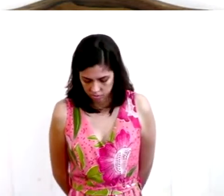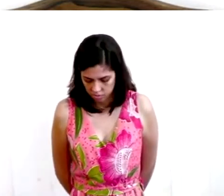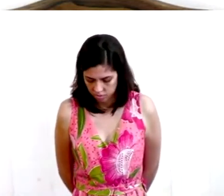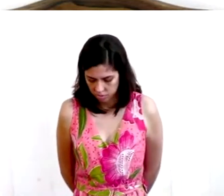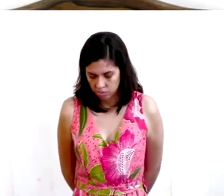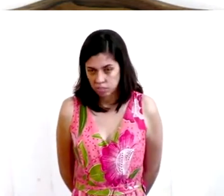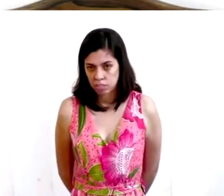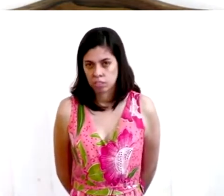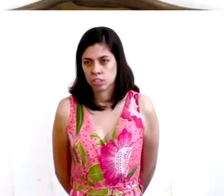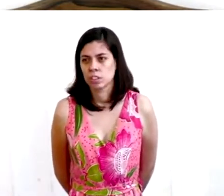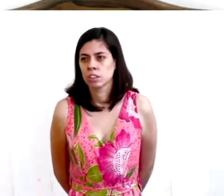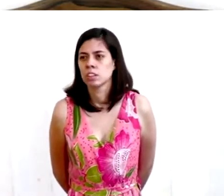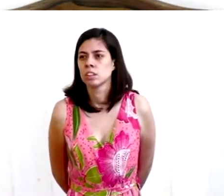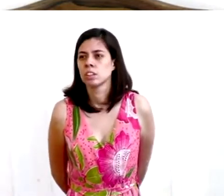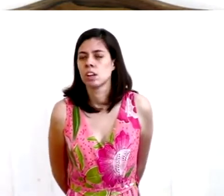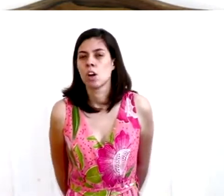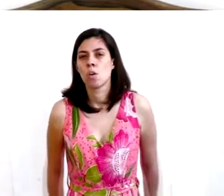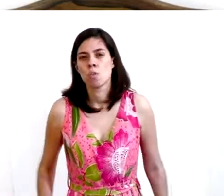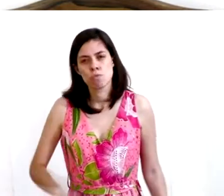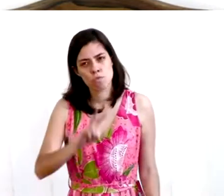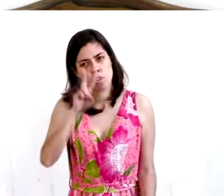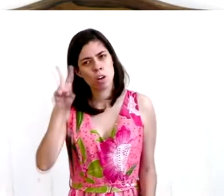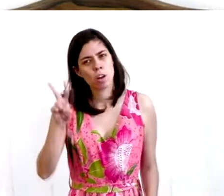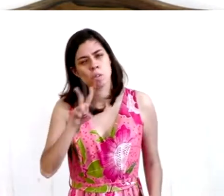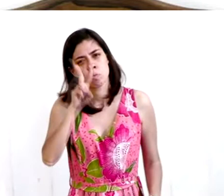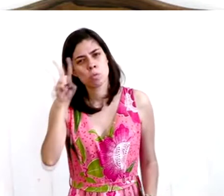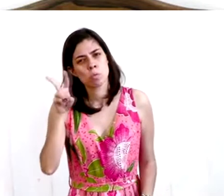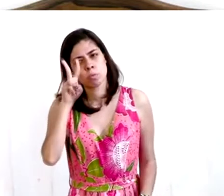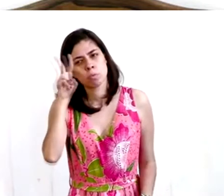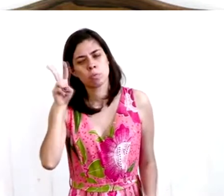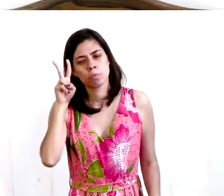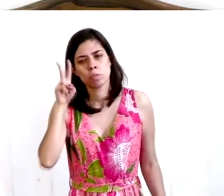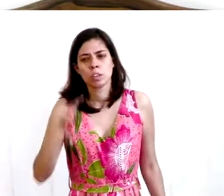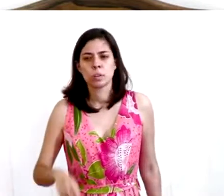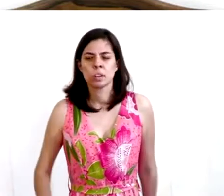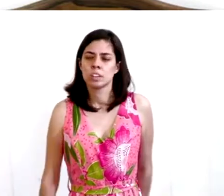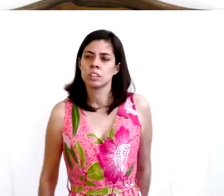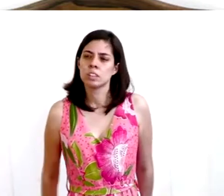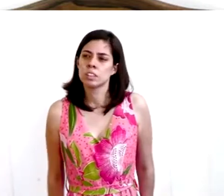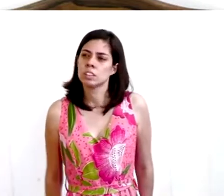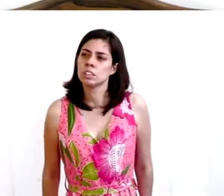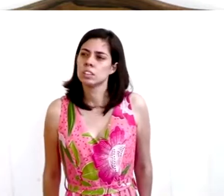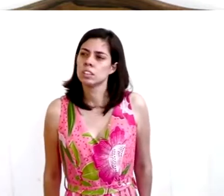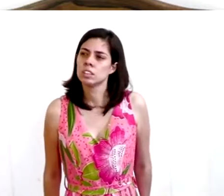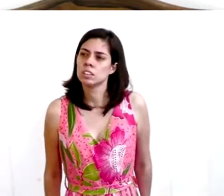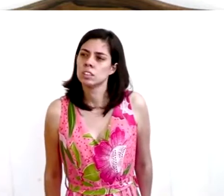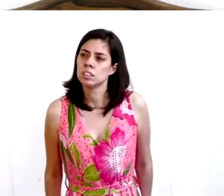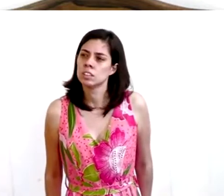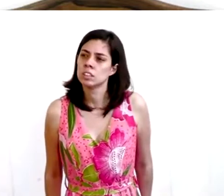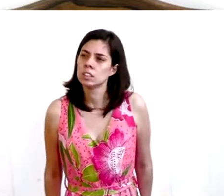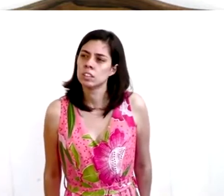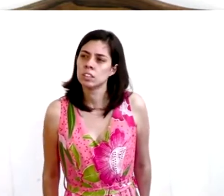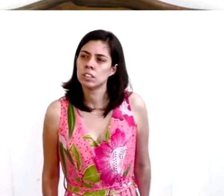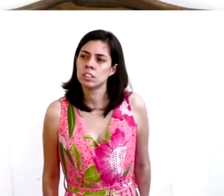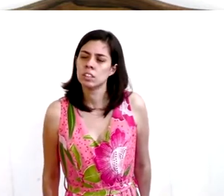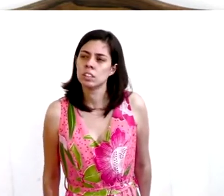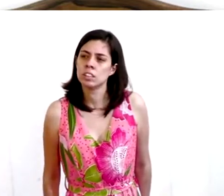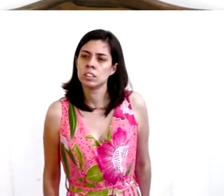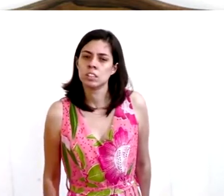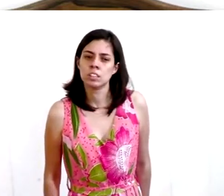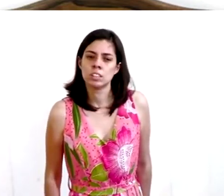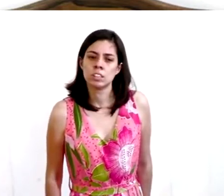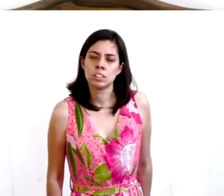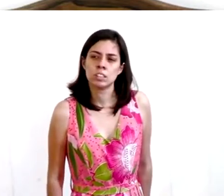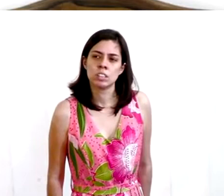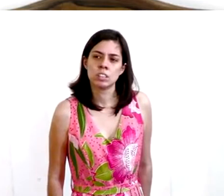Esse é o verbo da vida. Essa é a voz da eternidade. Ele estava na criação, tudo